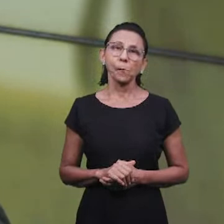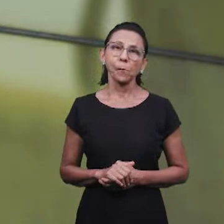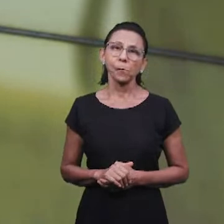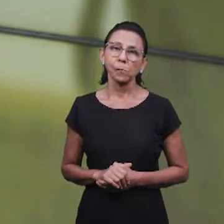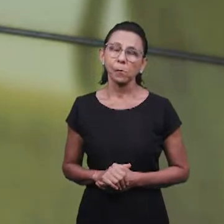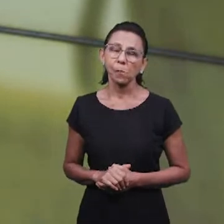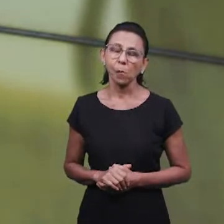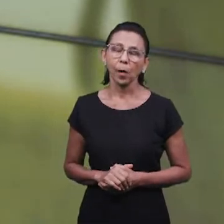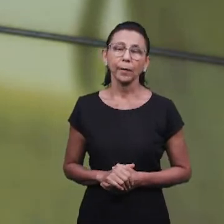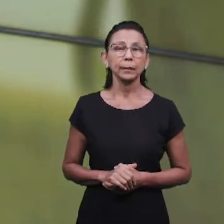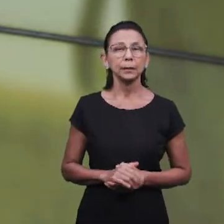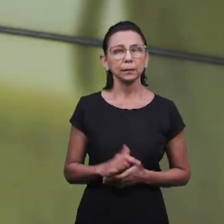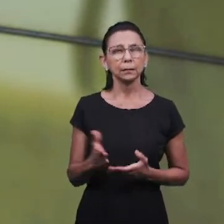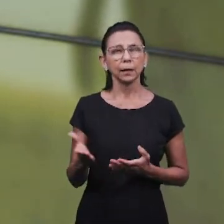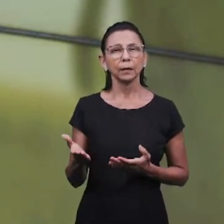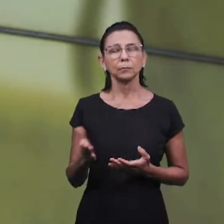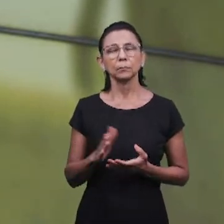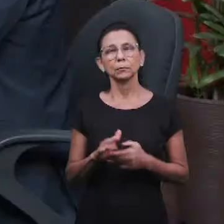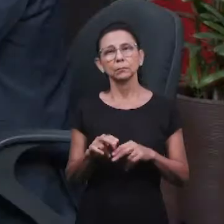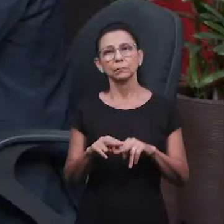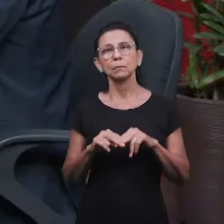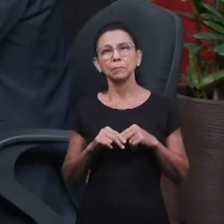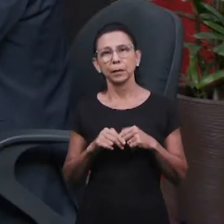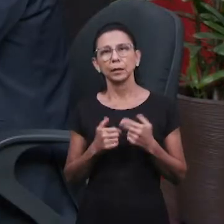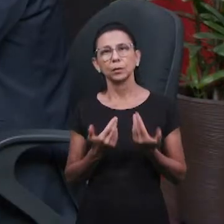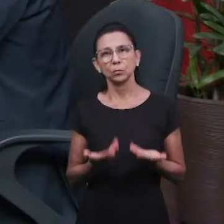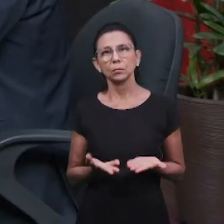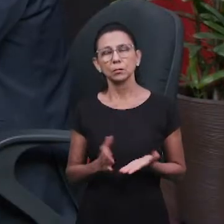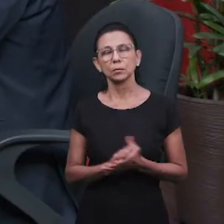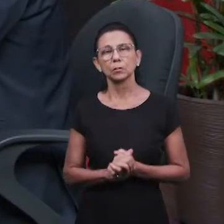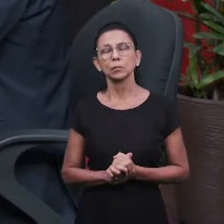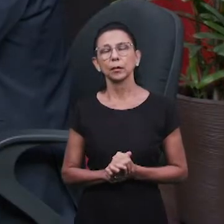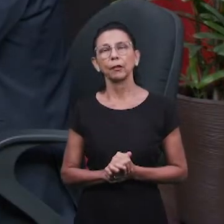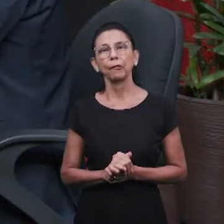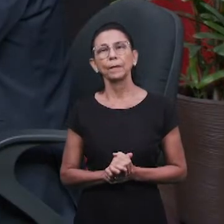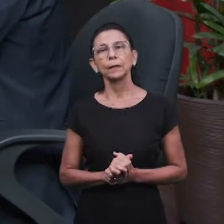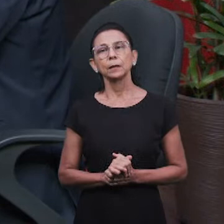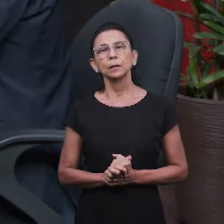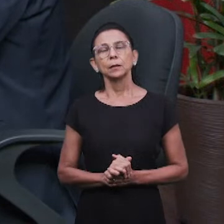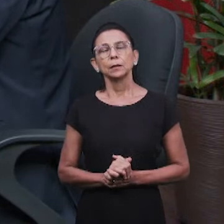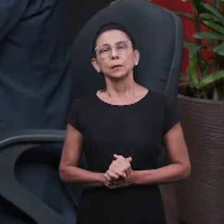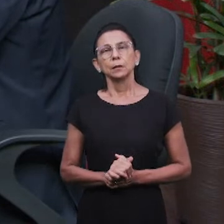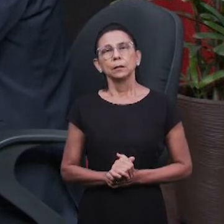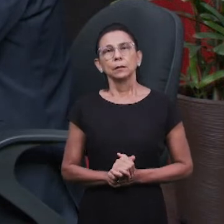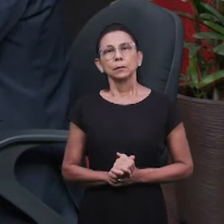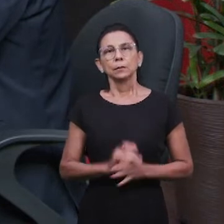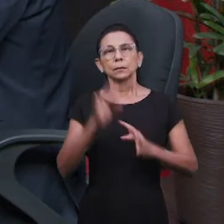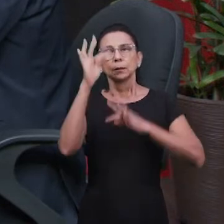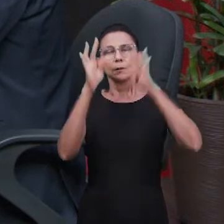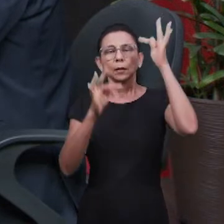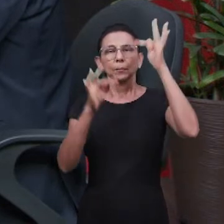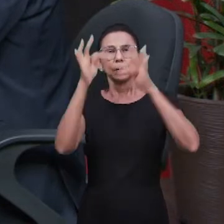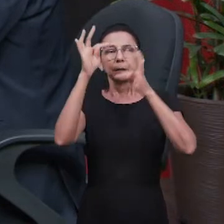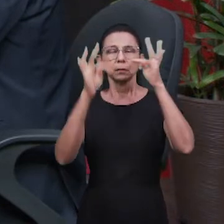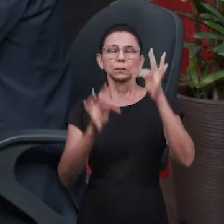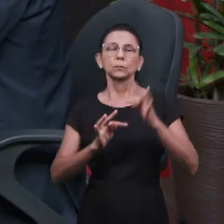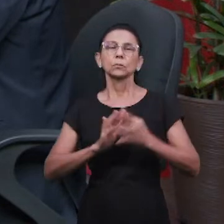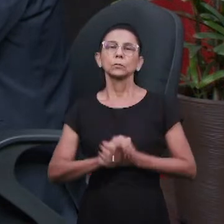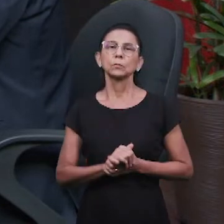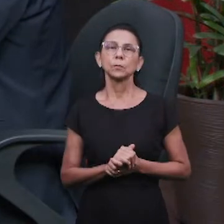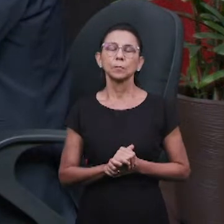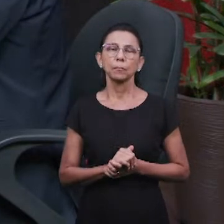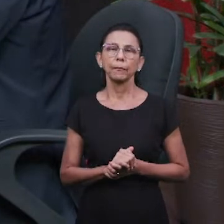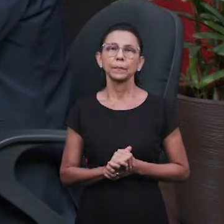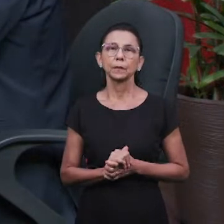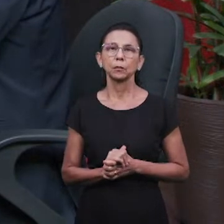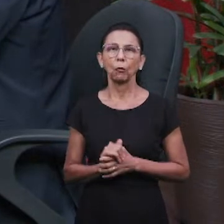leve pelas terapias que são utilizadas, que são diversas, mas quanto mais cedo aplicadas,